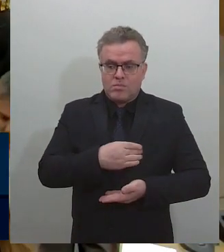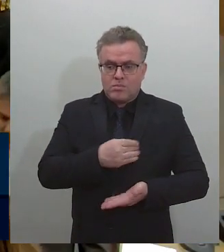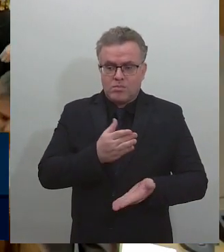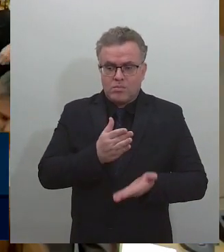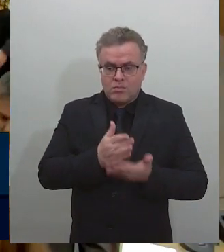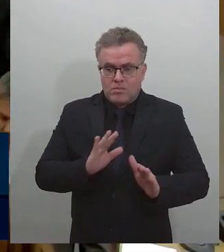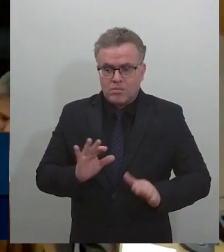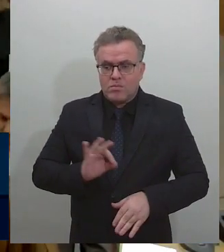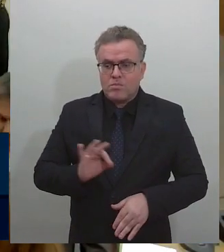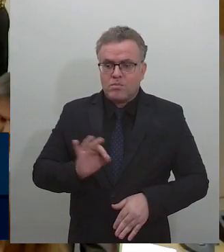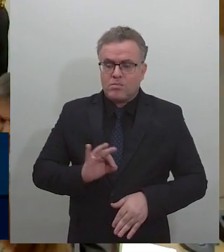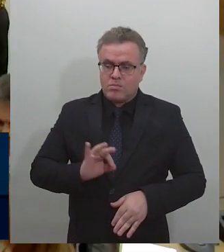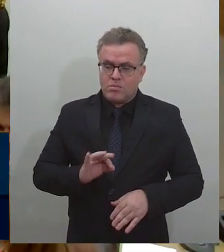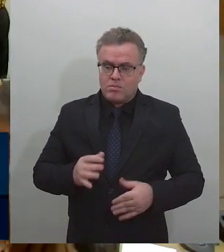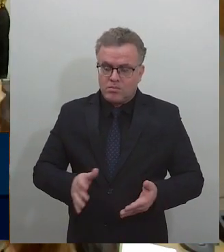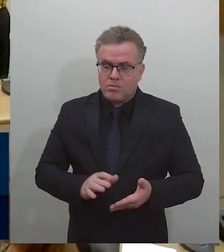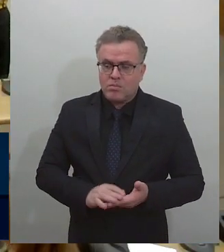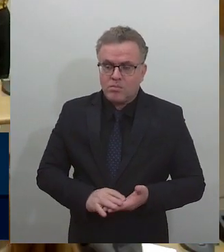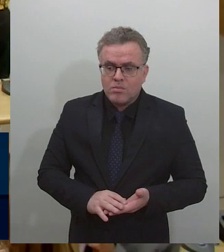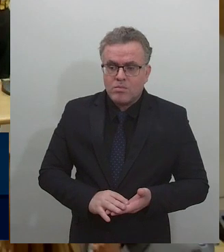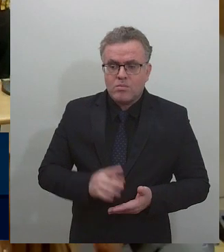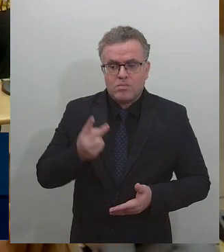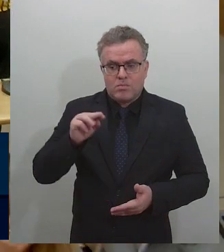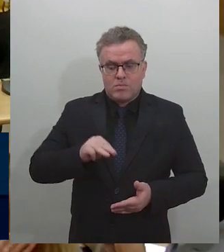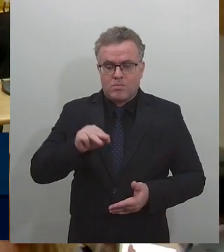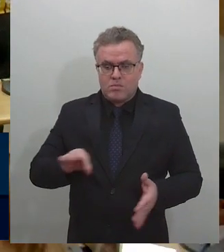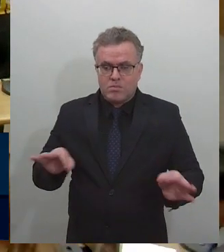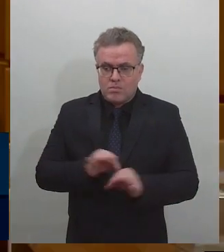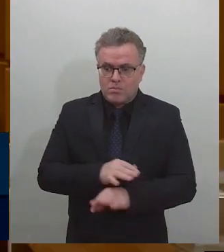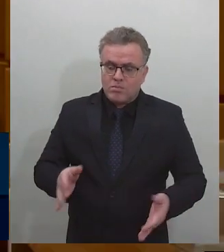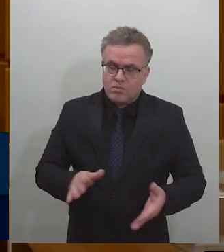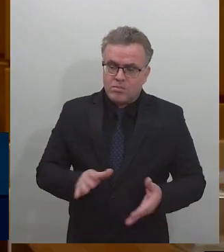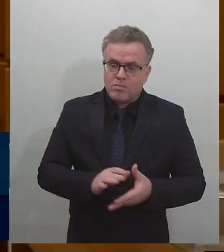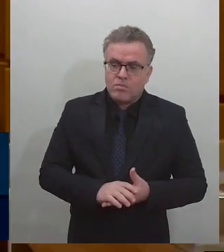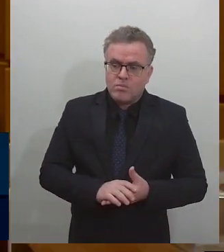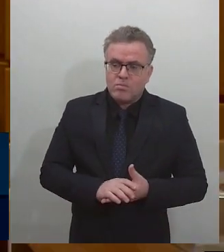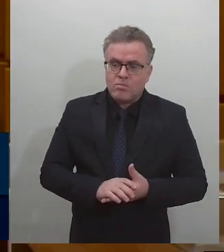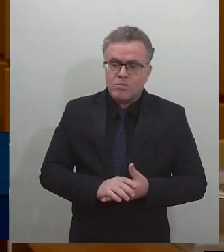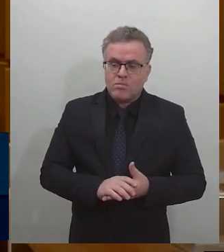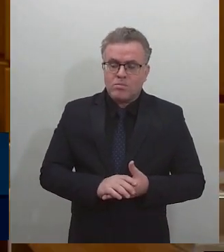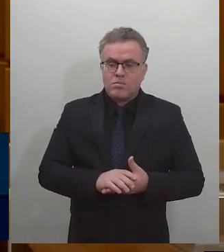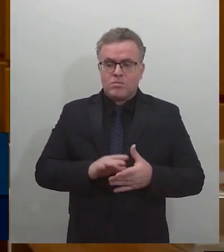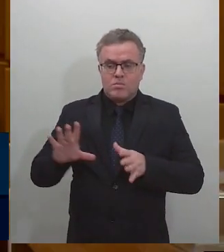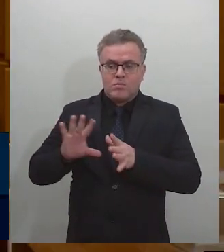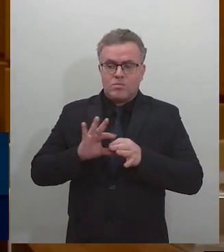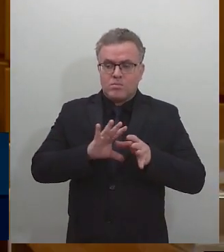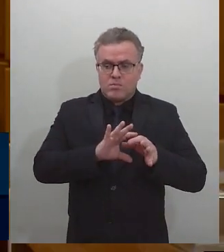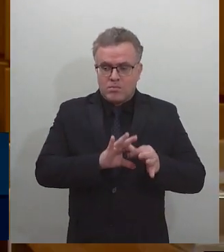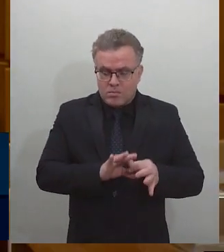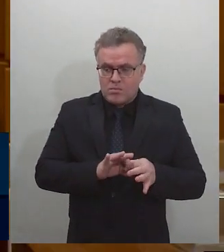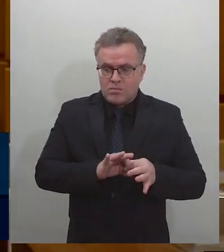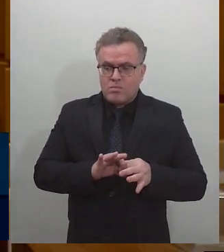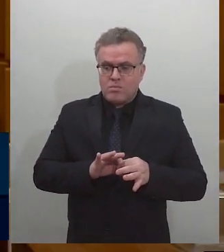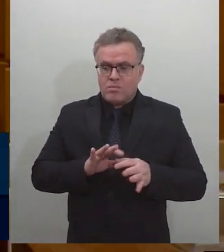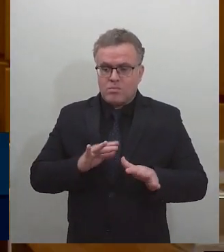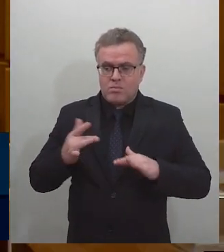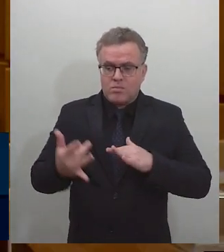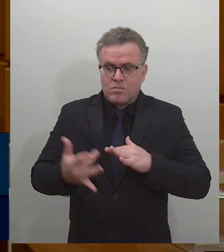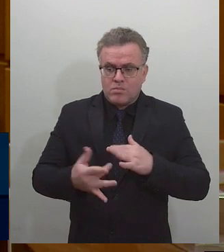Mais 2 minutos, deputada. Nesse contexto, a construção de uma sólida rede de apoio é crucial para incentivar as mamães